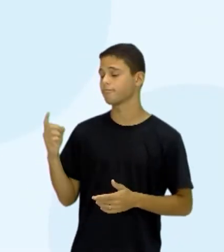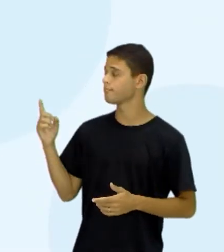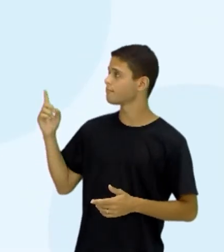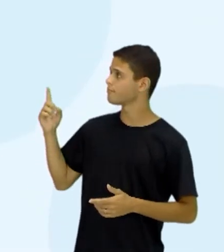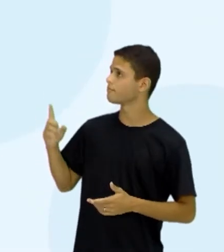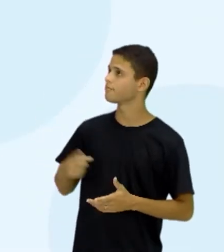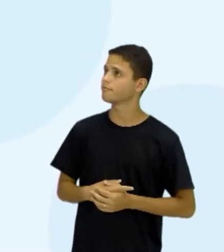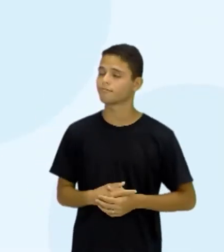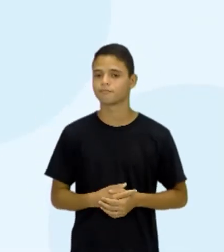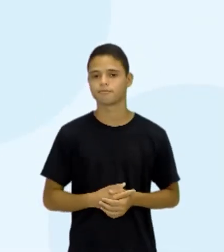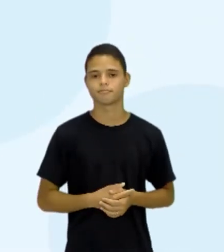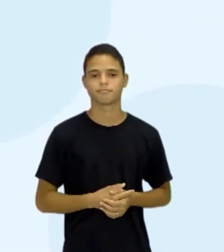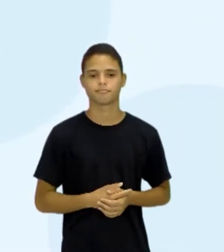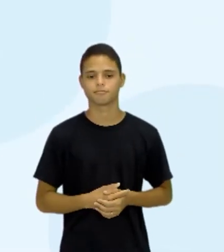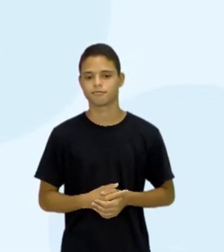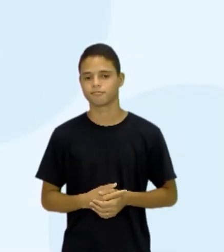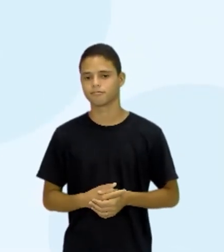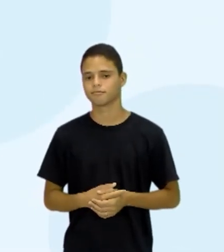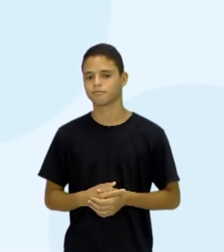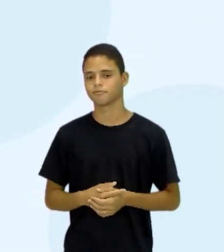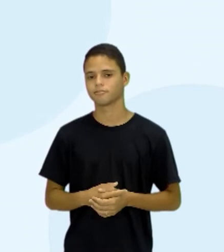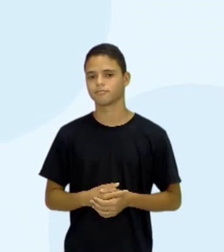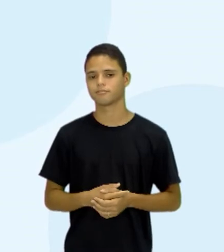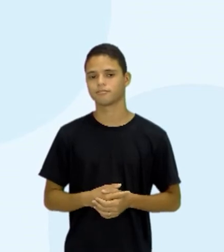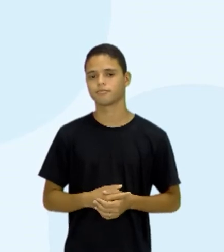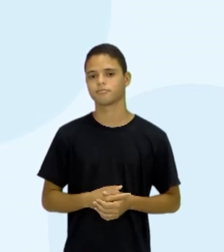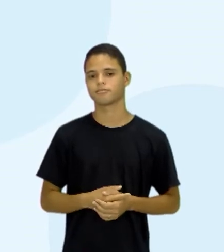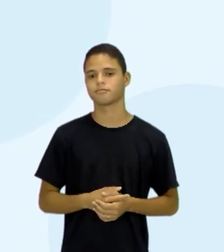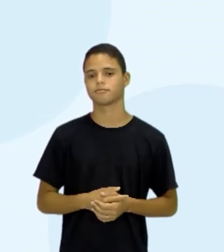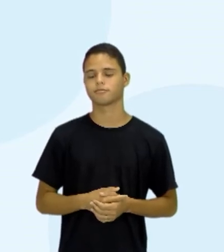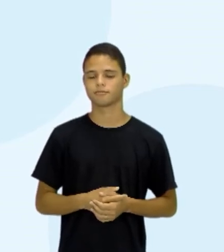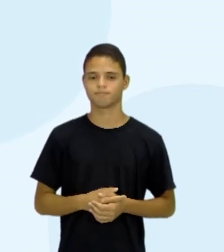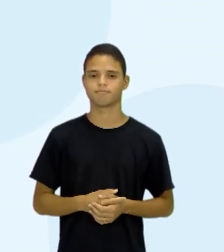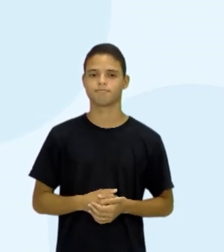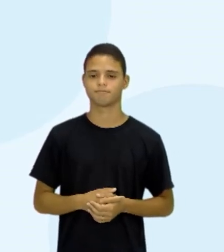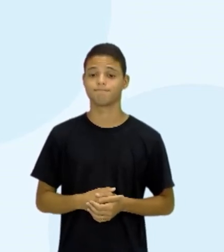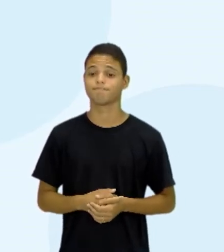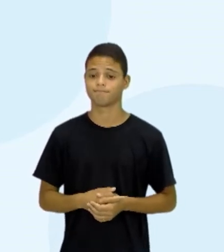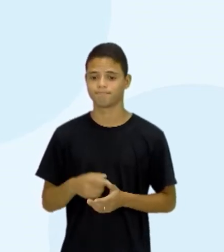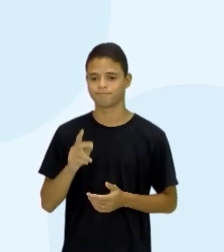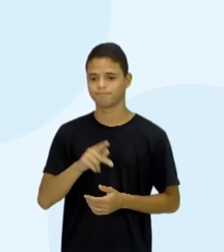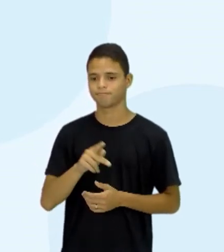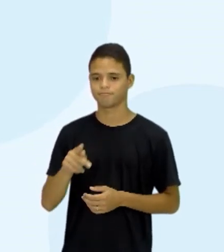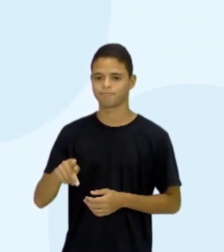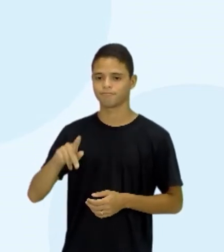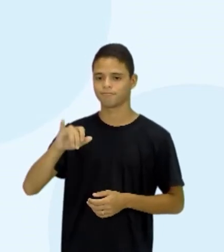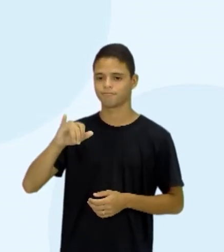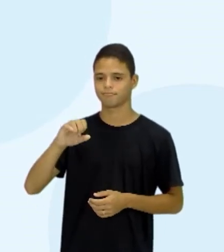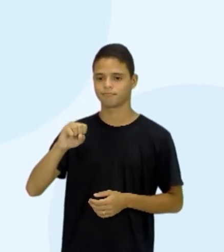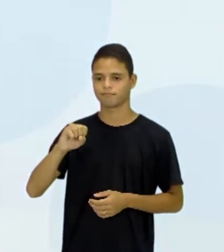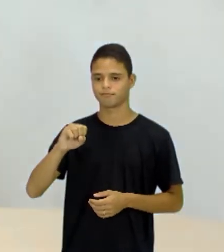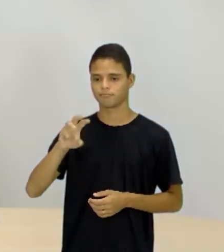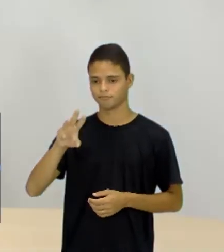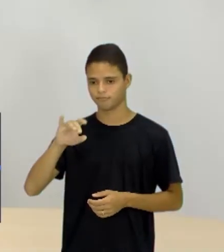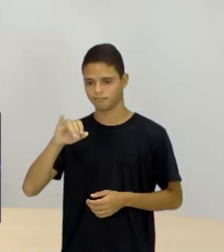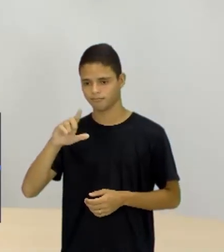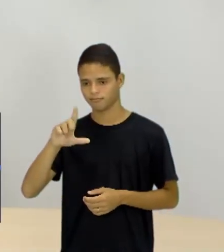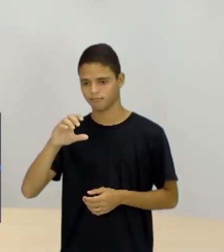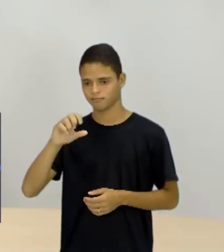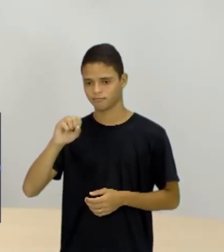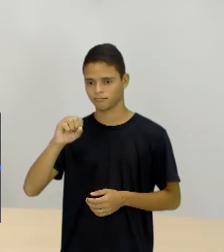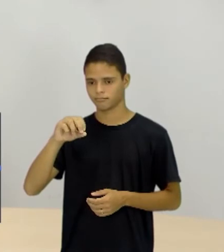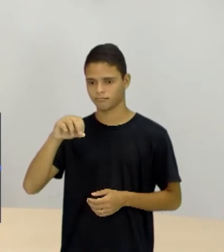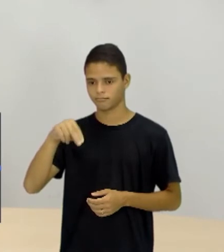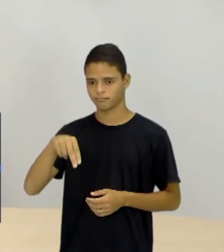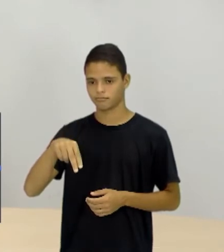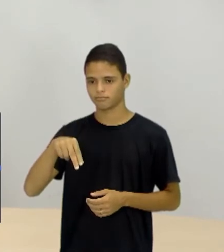Perfeito. Enchendo a sua tela de alegria aí, olha só. Aí sim. O pessoal da professor Wilson Gomes, da diretoria regional Mogi das Cruzes,